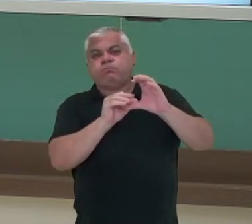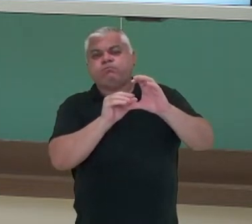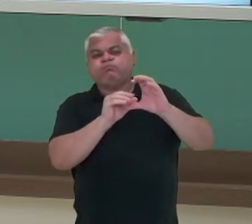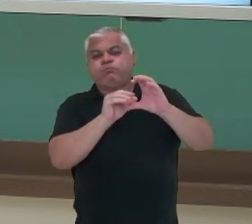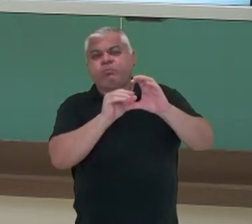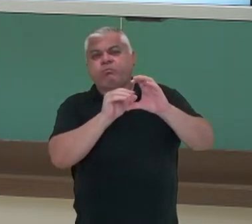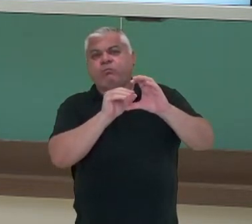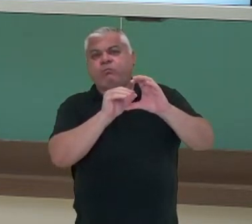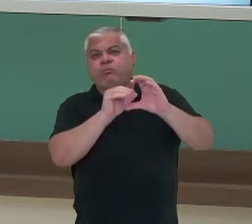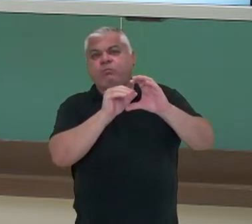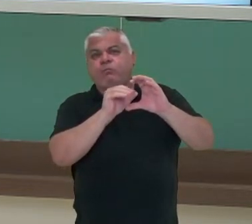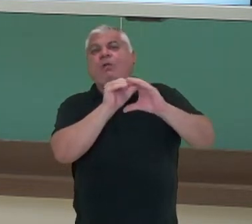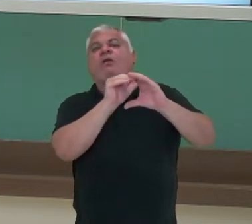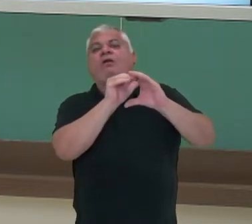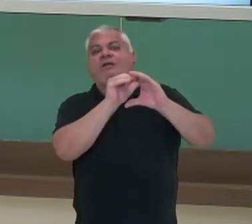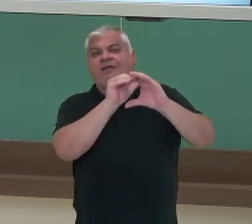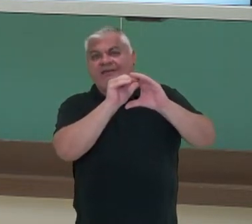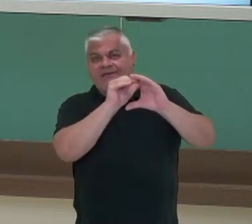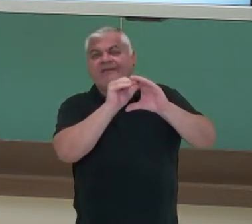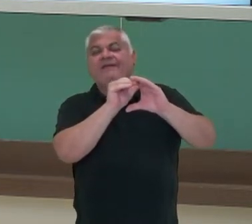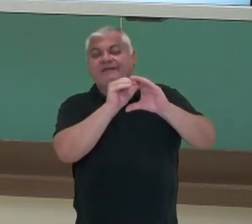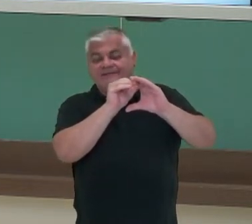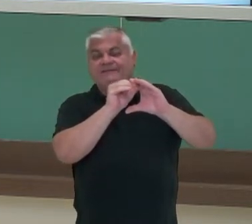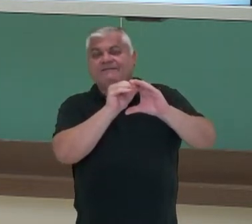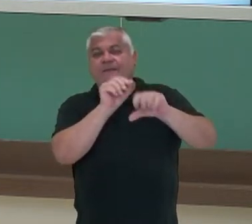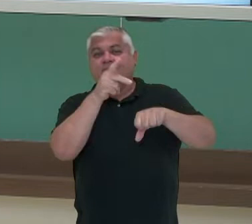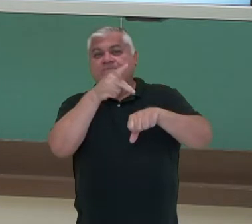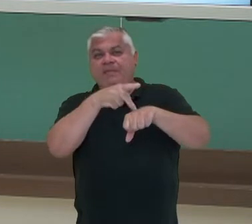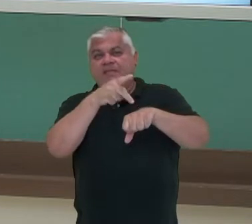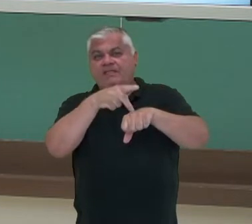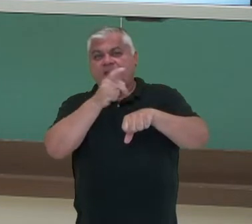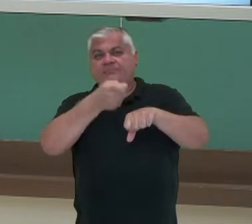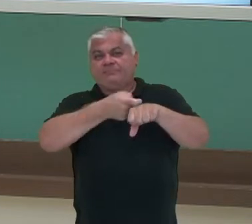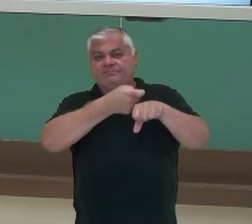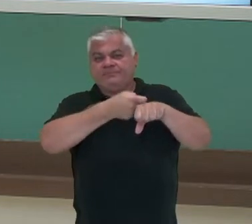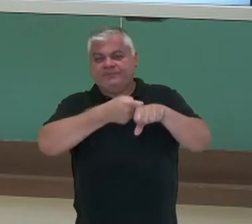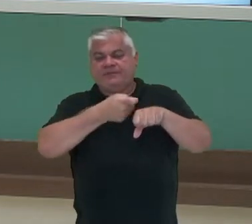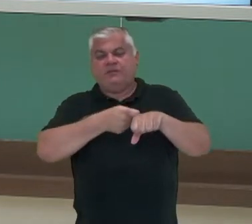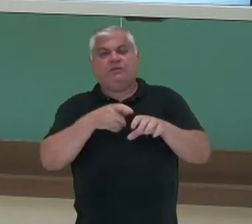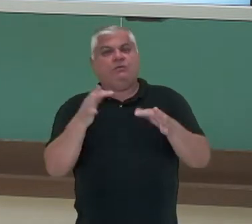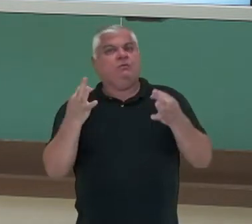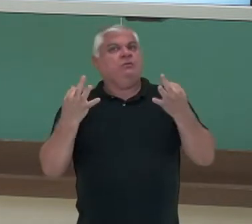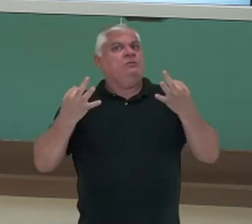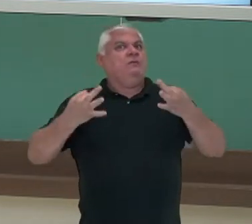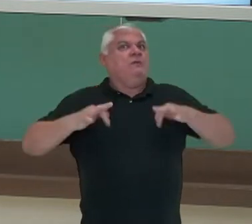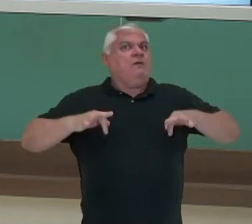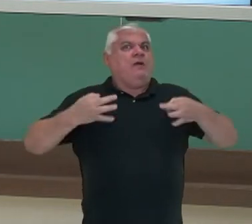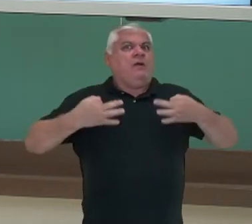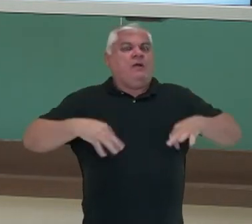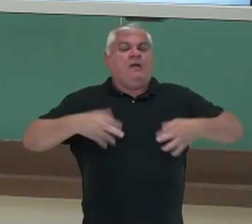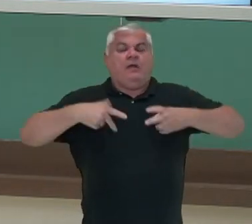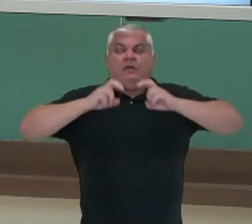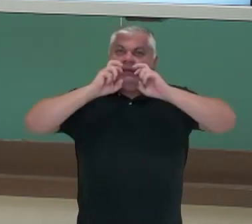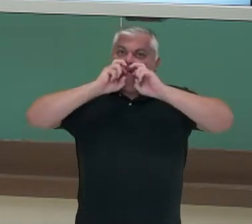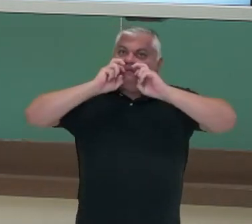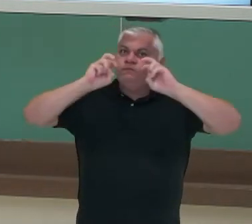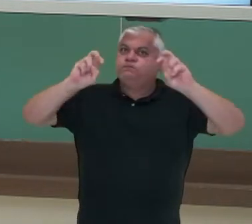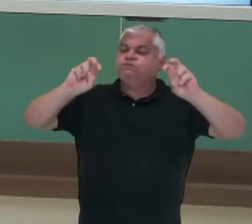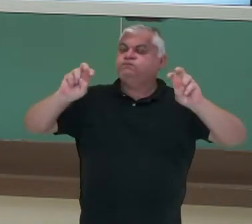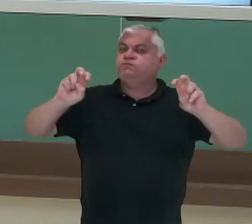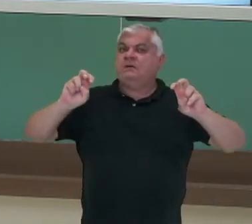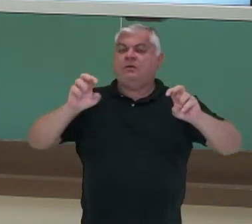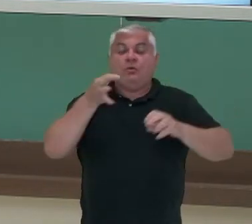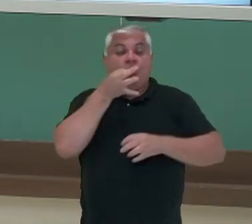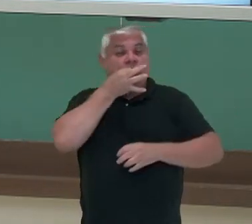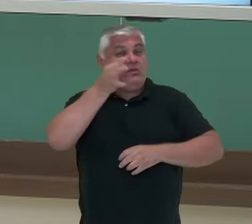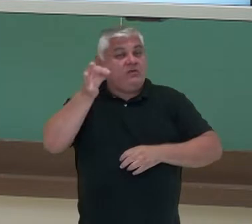que nós chamamos depois de cálculos renais. E aí a dor é insuportável.